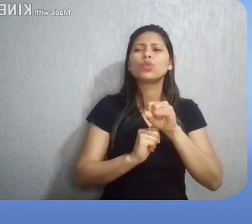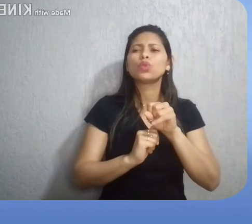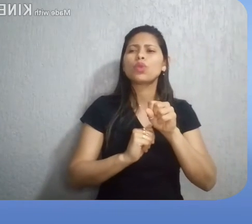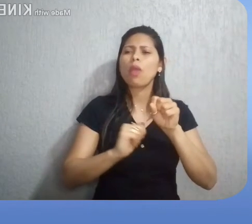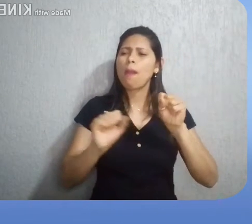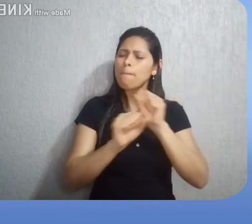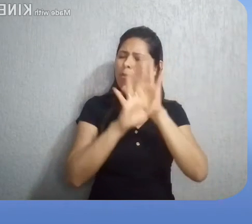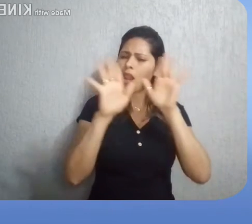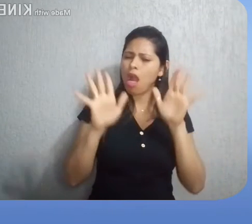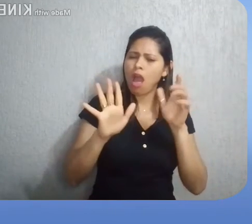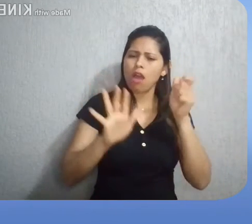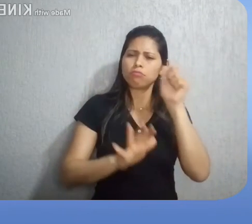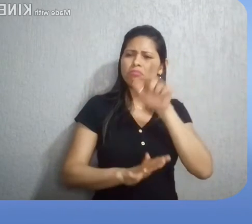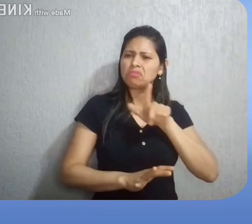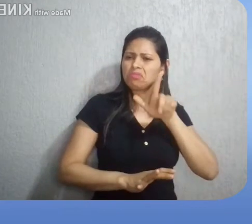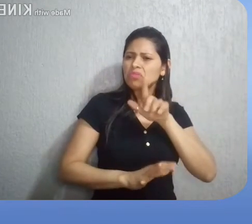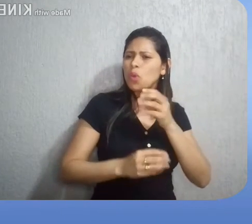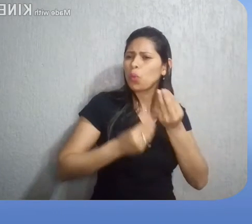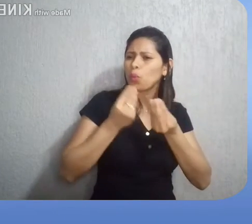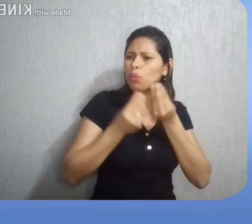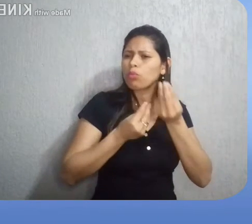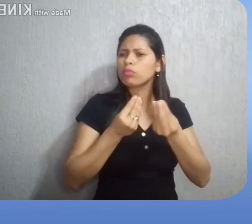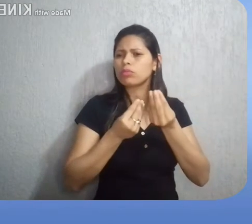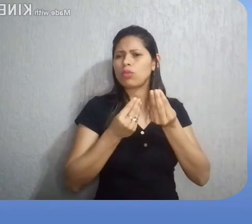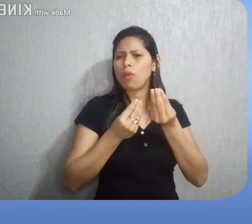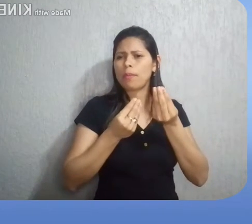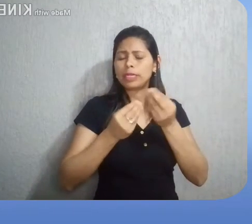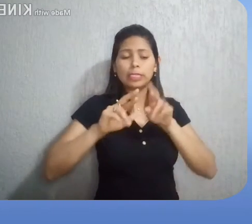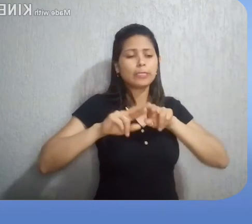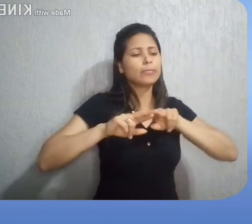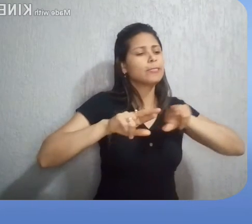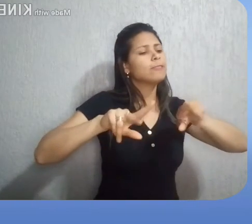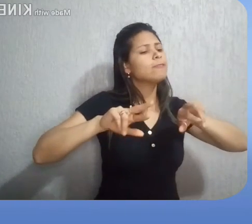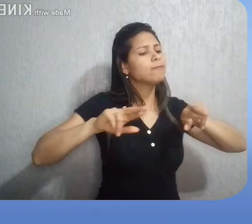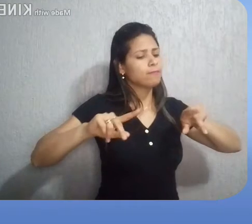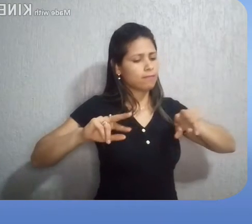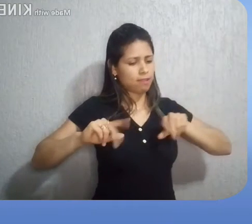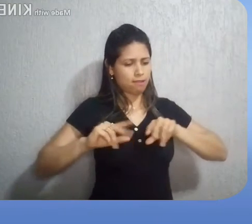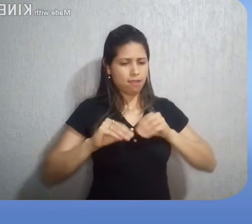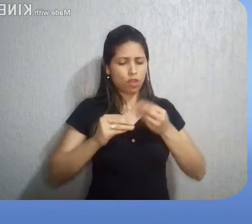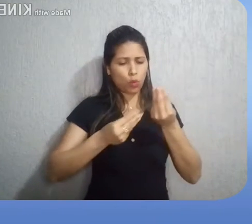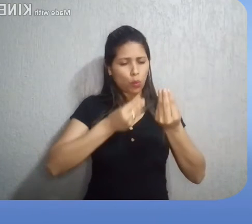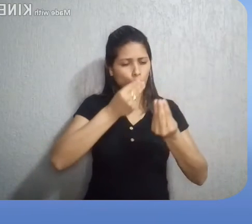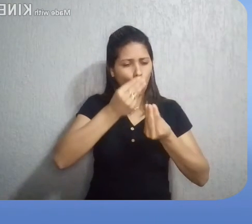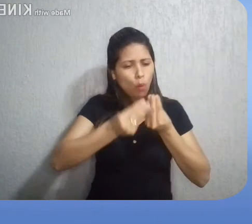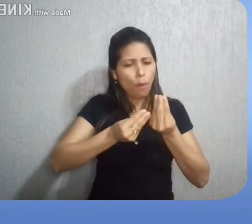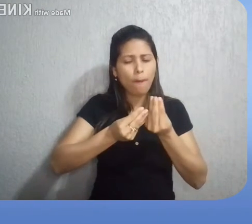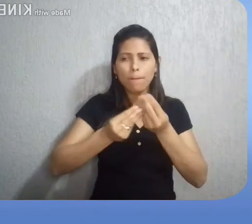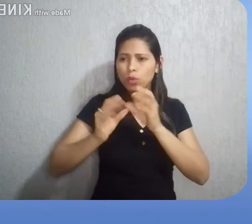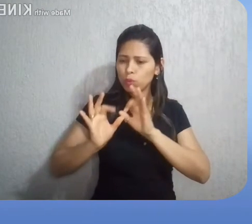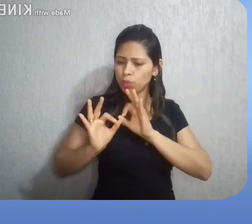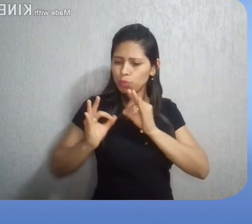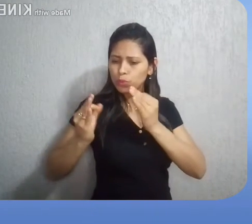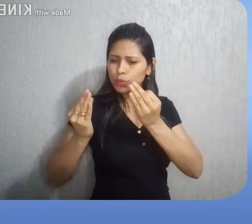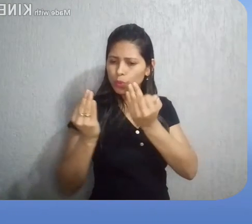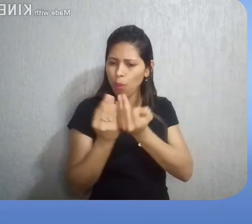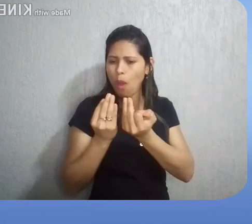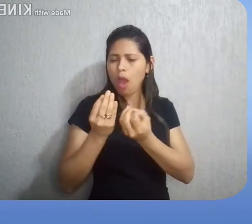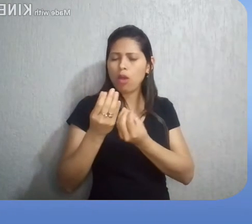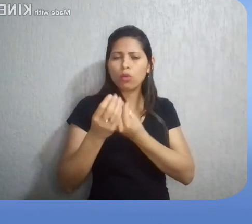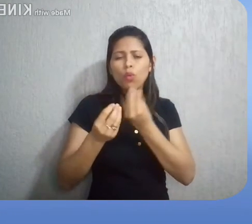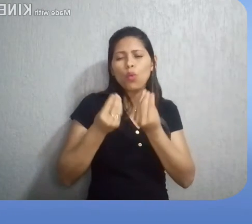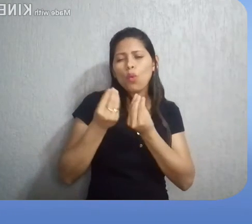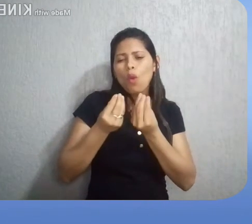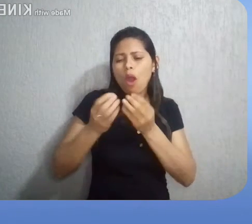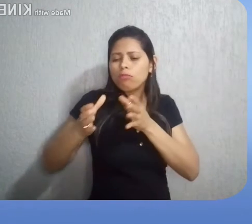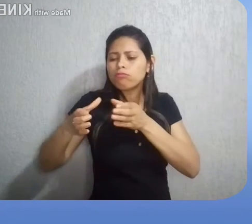natural. Um não existe sem o outro. Se fosse claro para os sistematas que o sistema natural é fundamentado na descendência